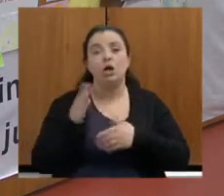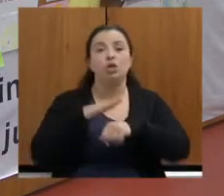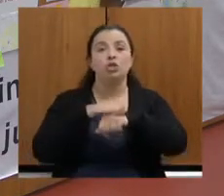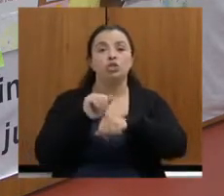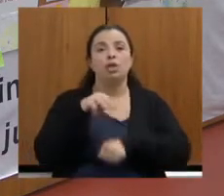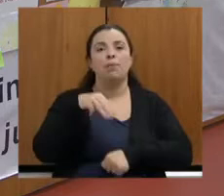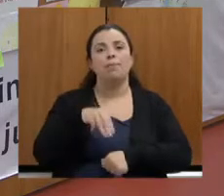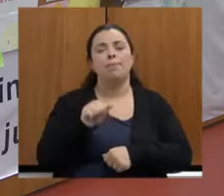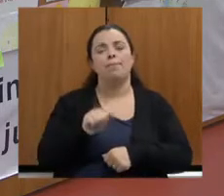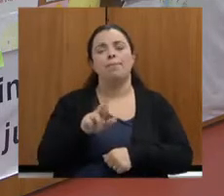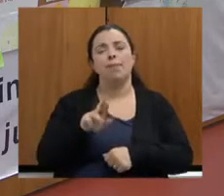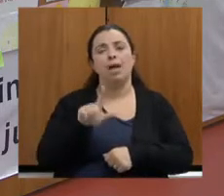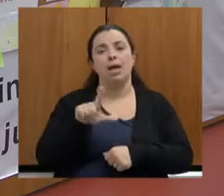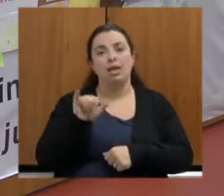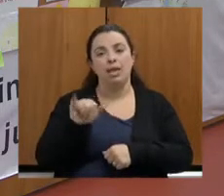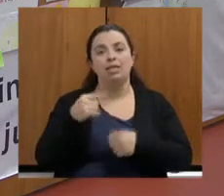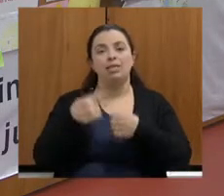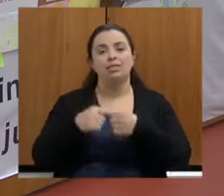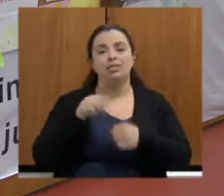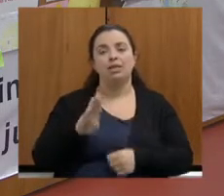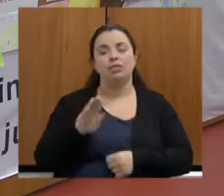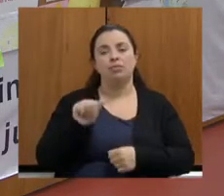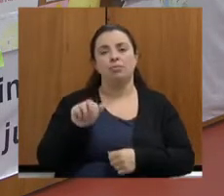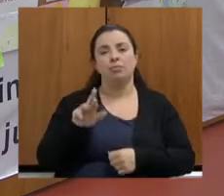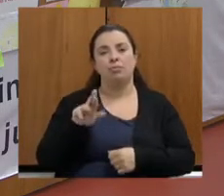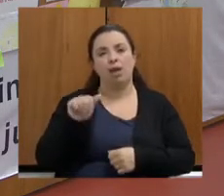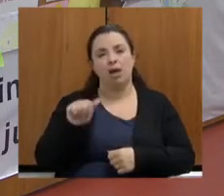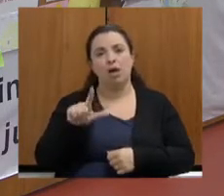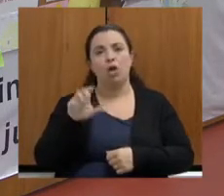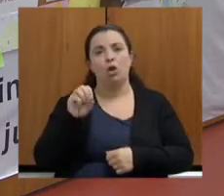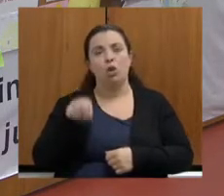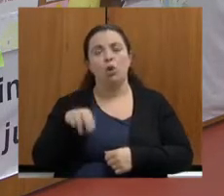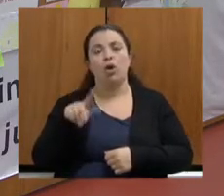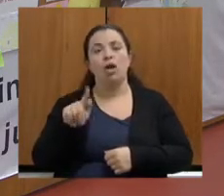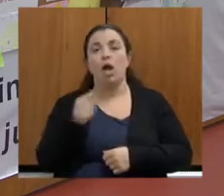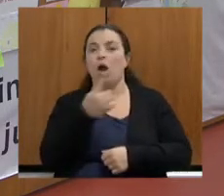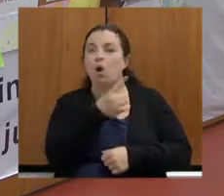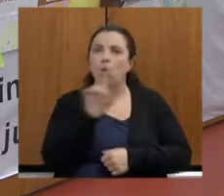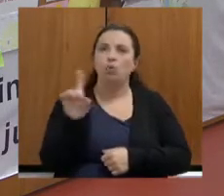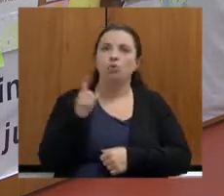Marli atingida de Barra Longa para nossa última participação